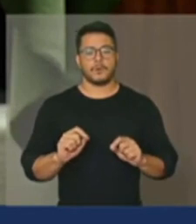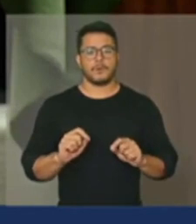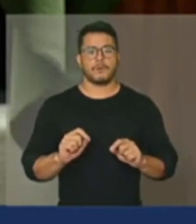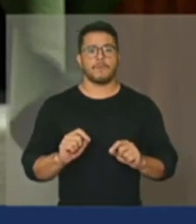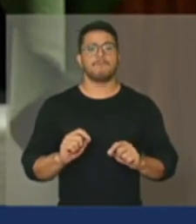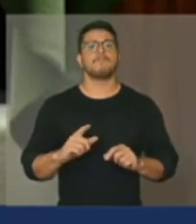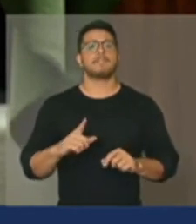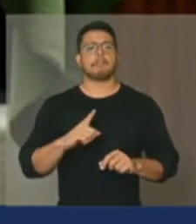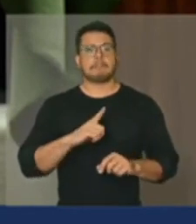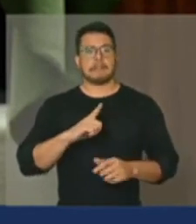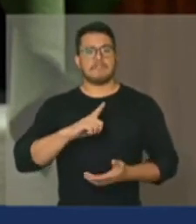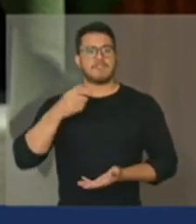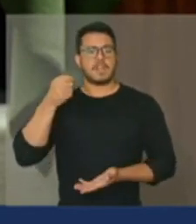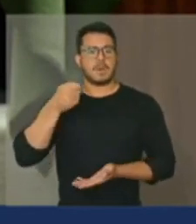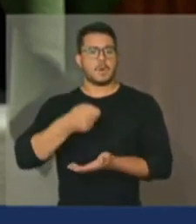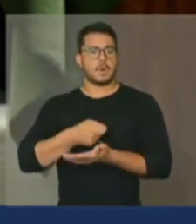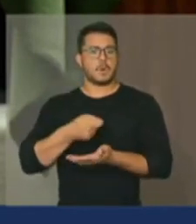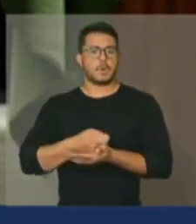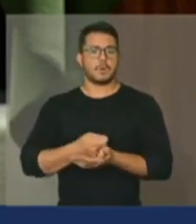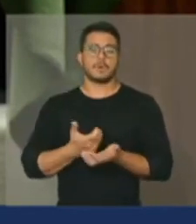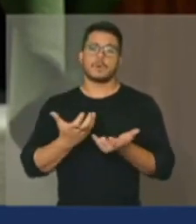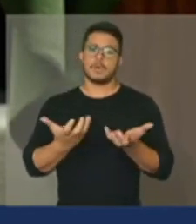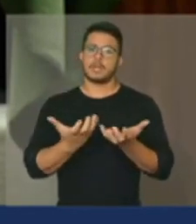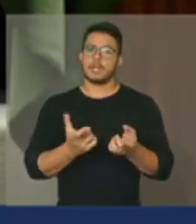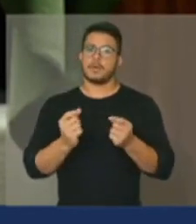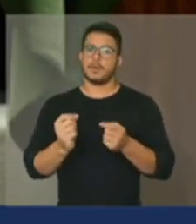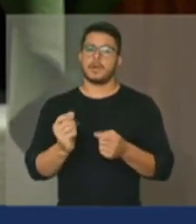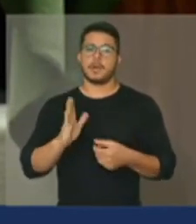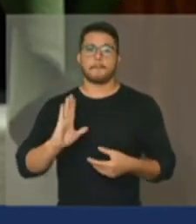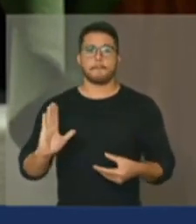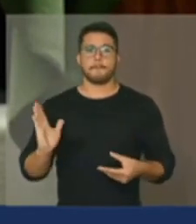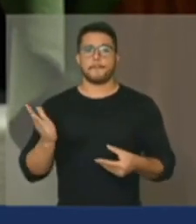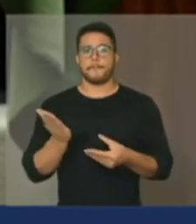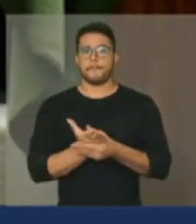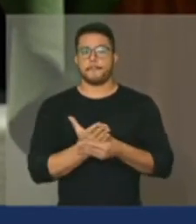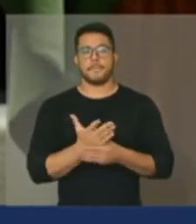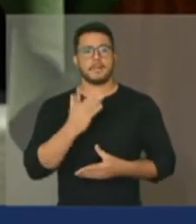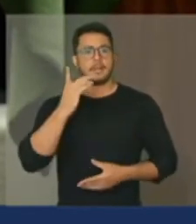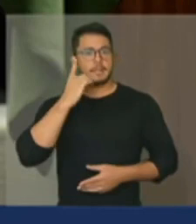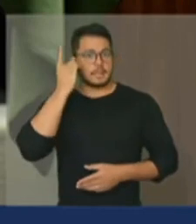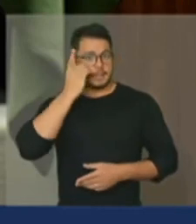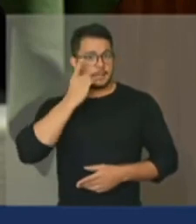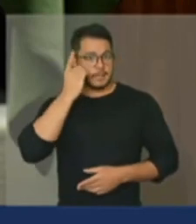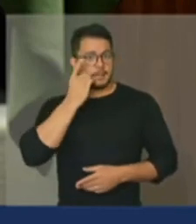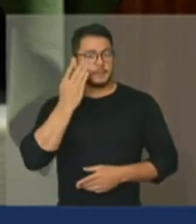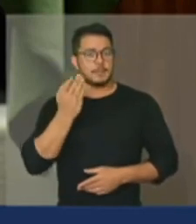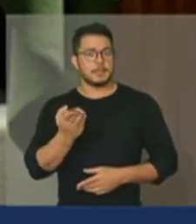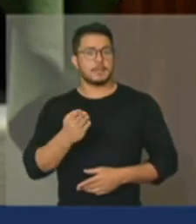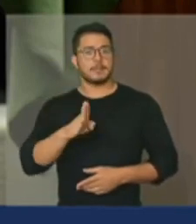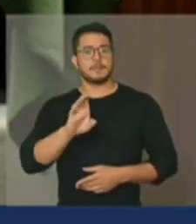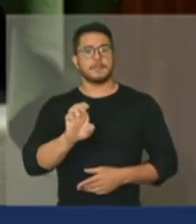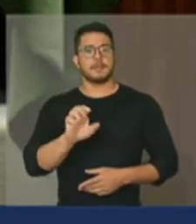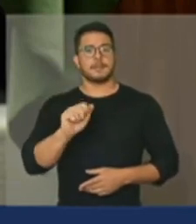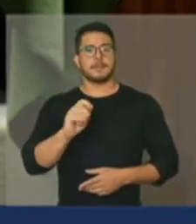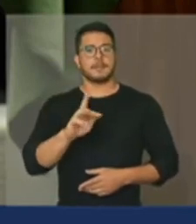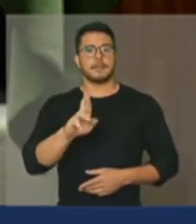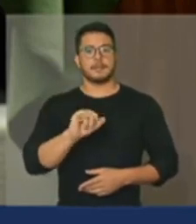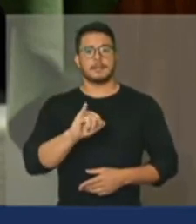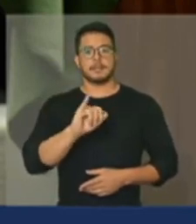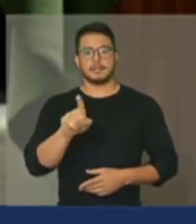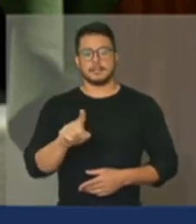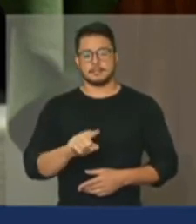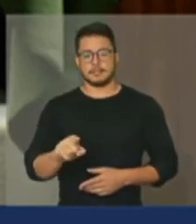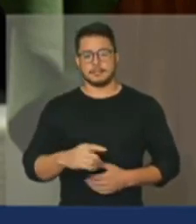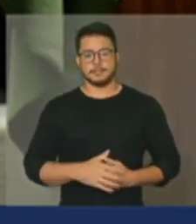autoritário e quer judicialmente processar a deputada, que é uma deputada de oposição. E pede,